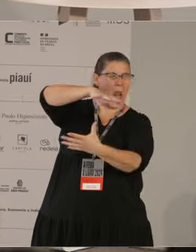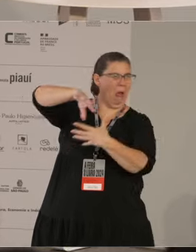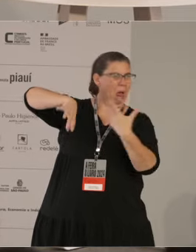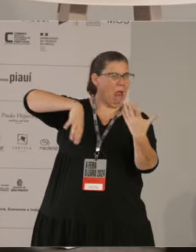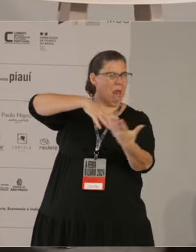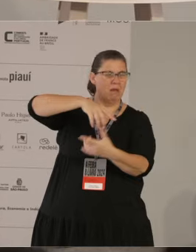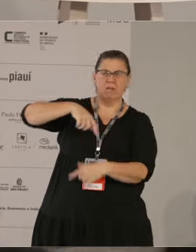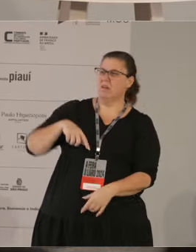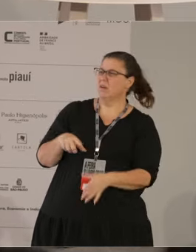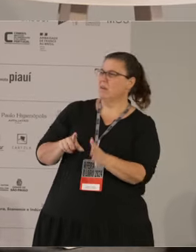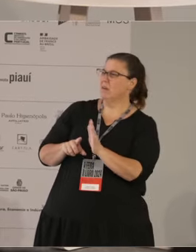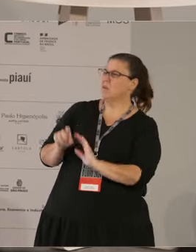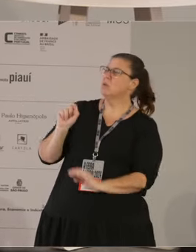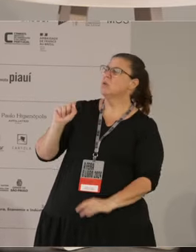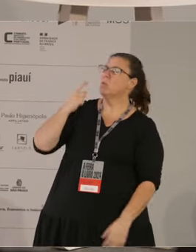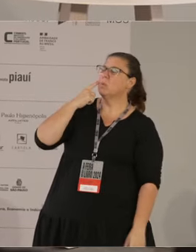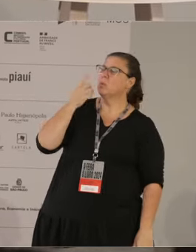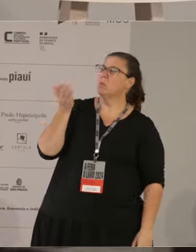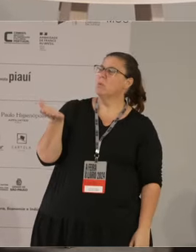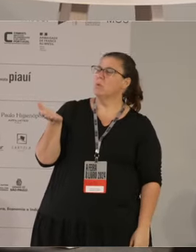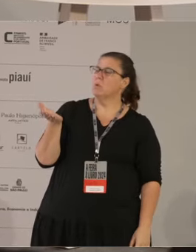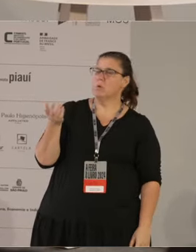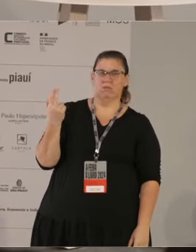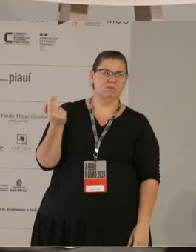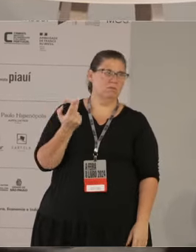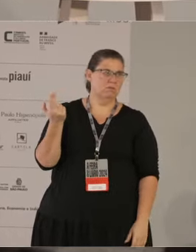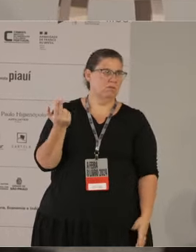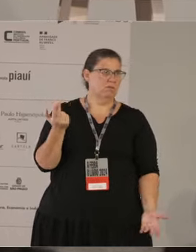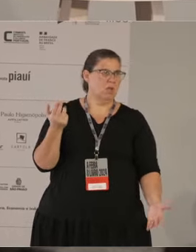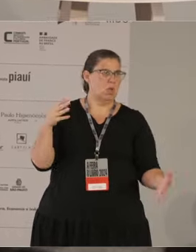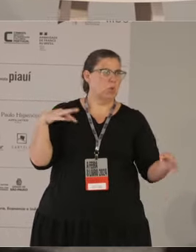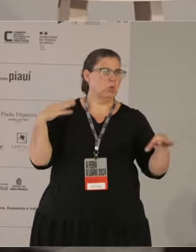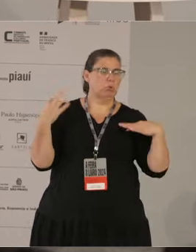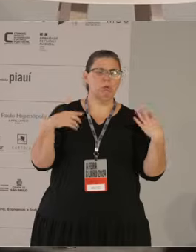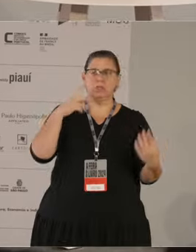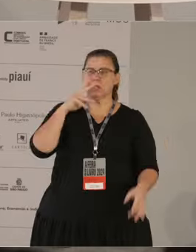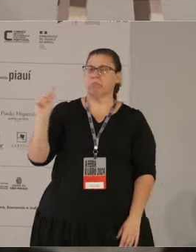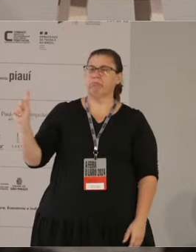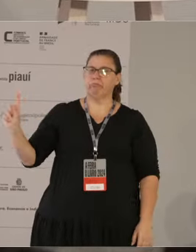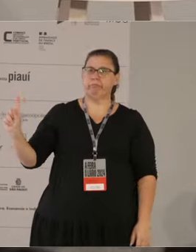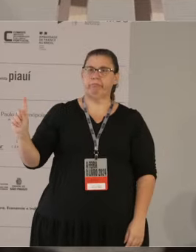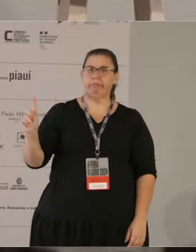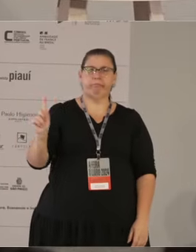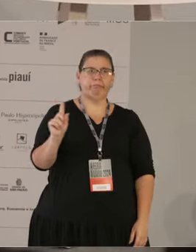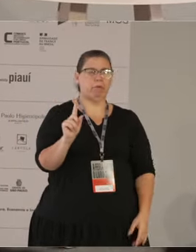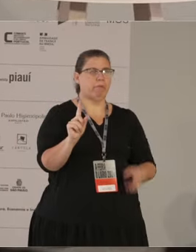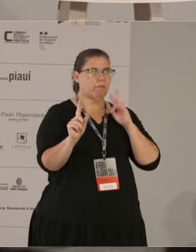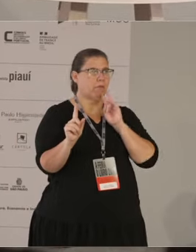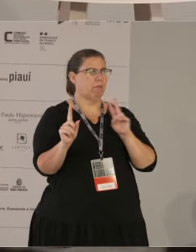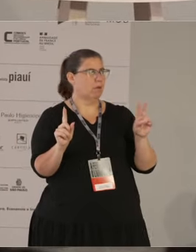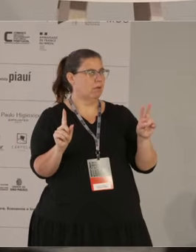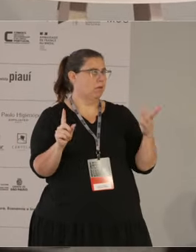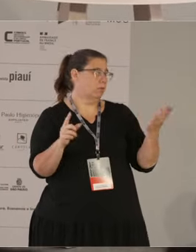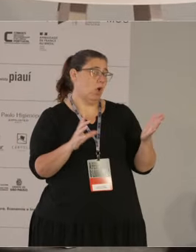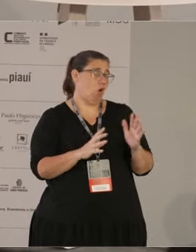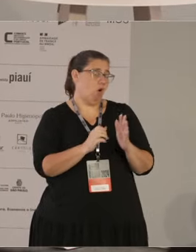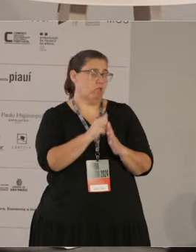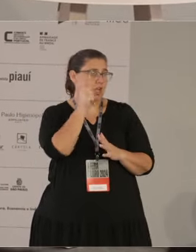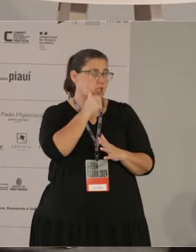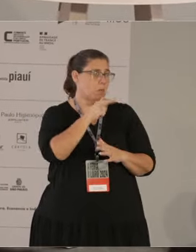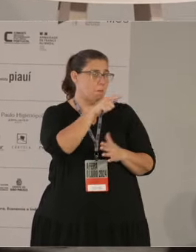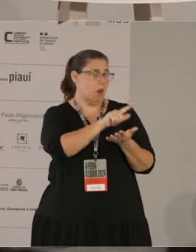fala para o sujeito, vem cá, não dá, né? O turista passa por aí. Aí ela falou, bom, então ele falou, contrata uma mulher para